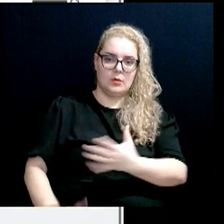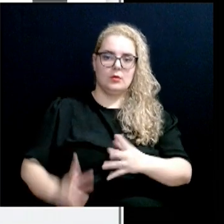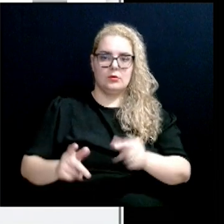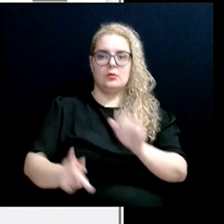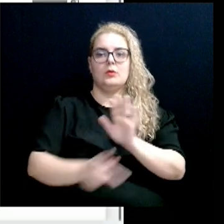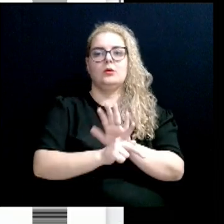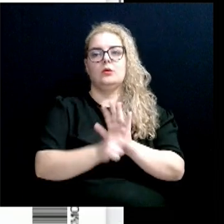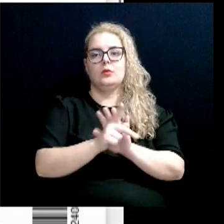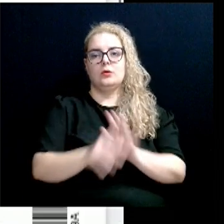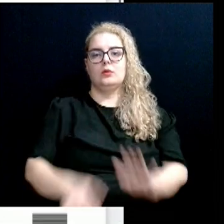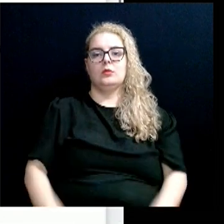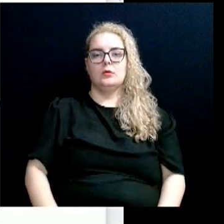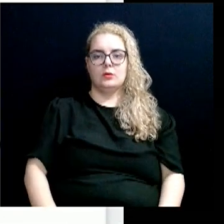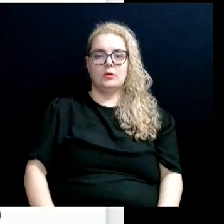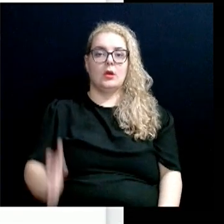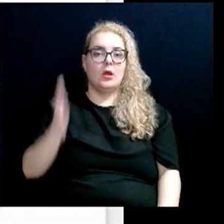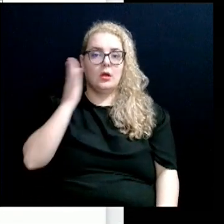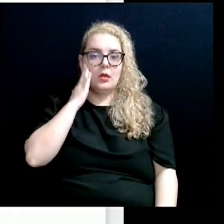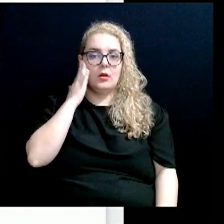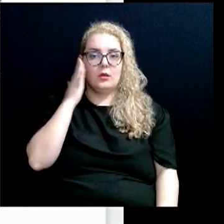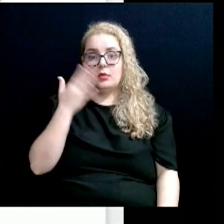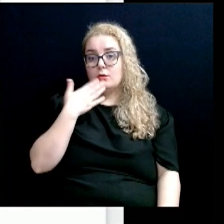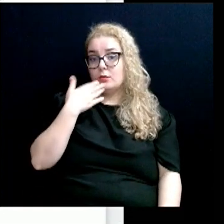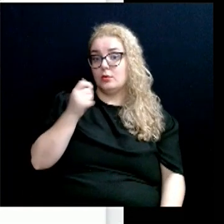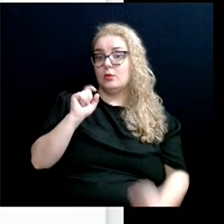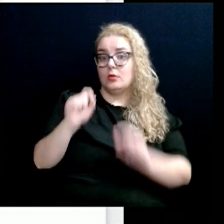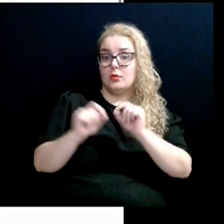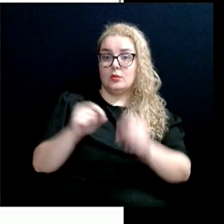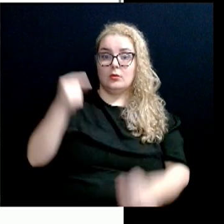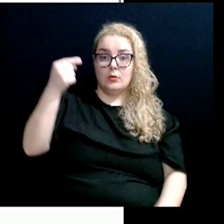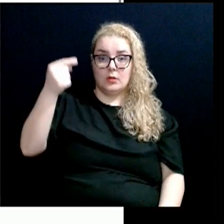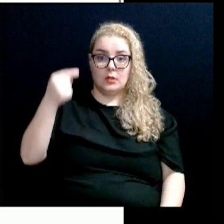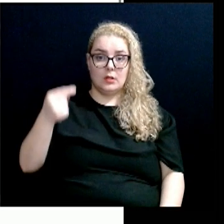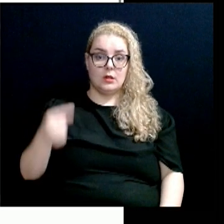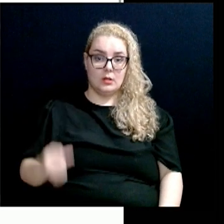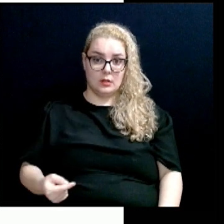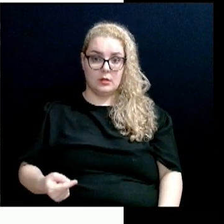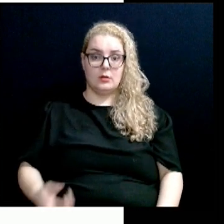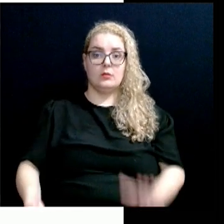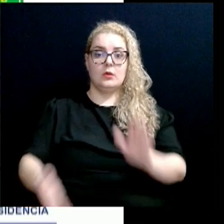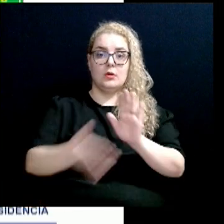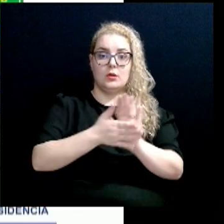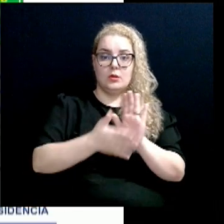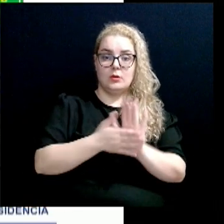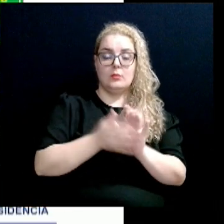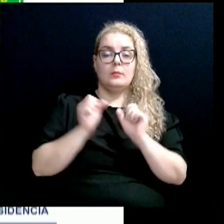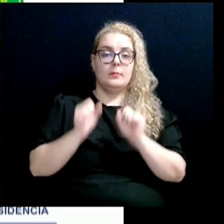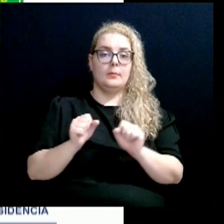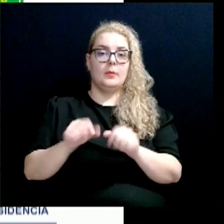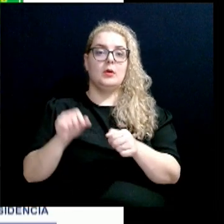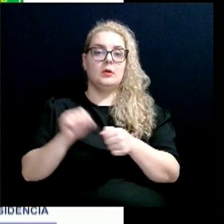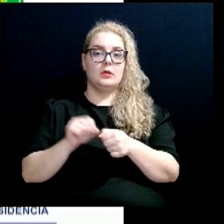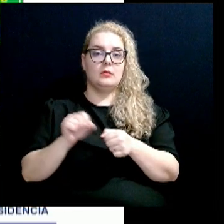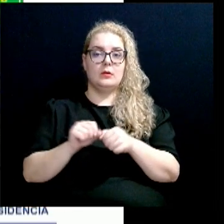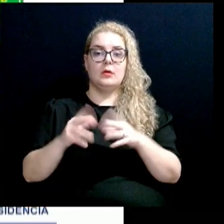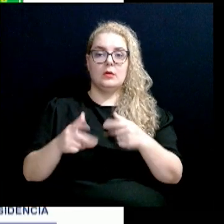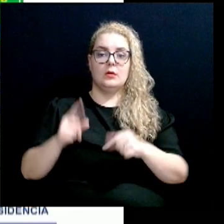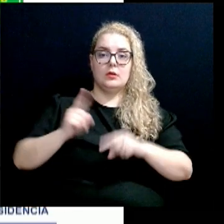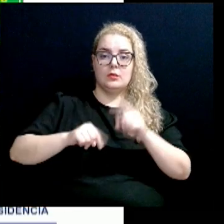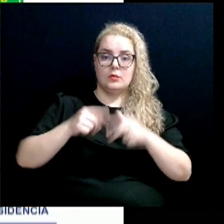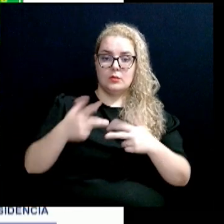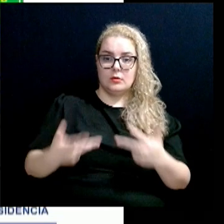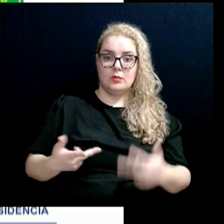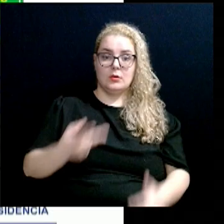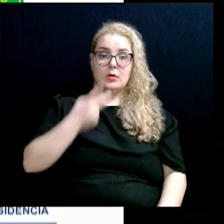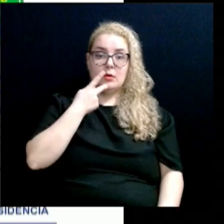vai entender melhor o que é cada uma dessas propostas. Isso pode ser feito em todas as matérias. Vou falar mais uma notícia,